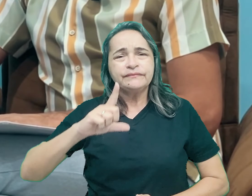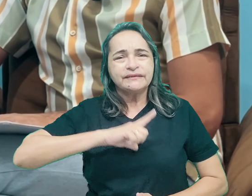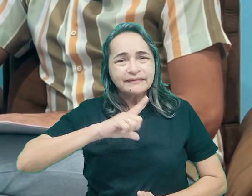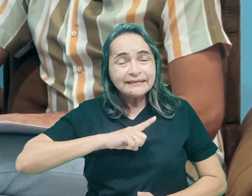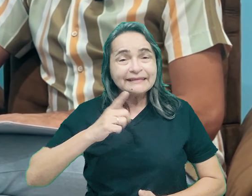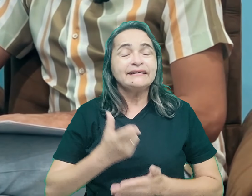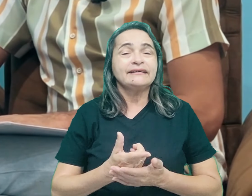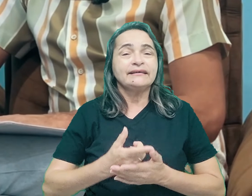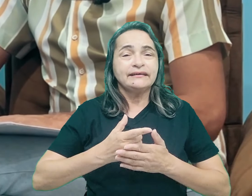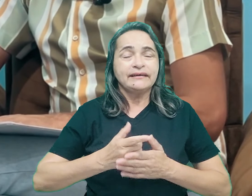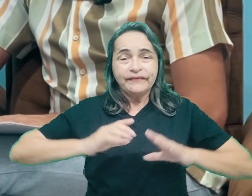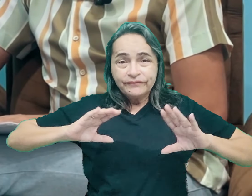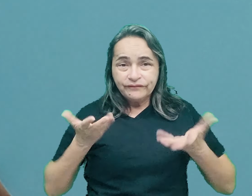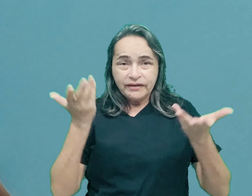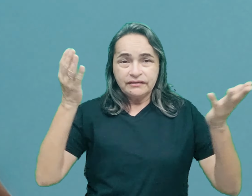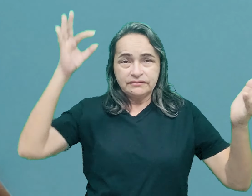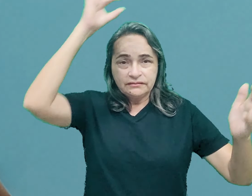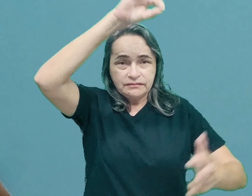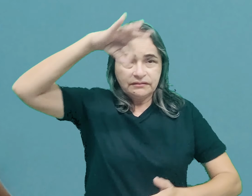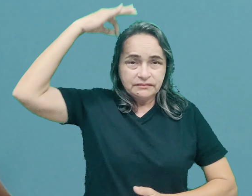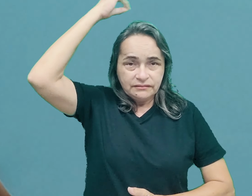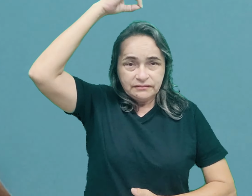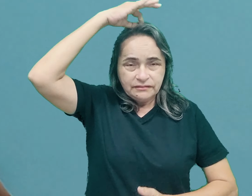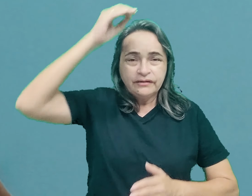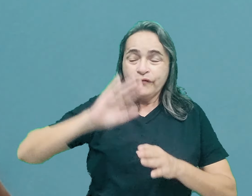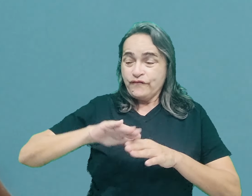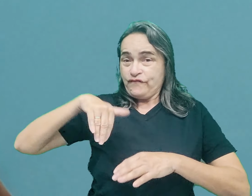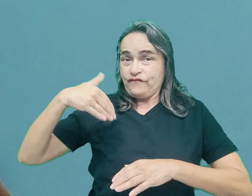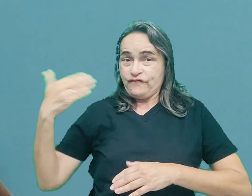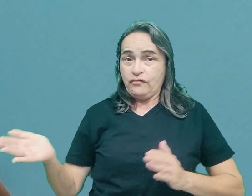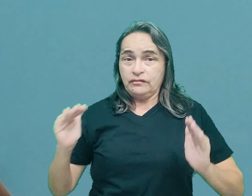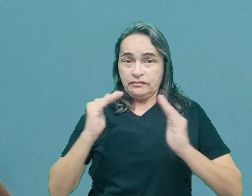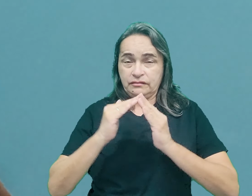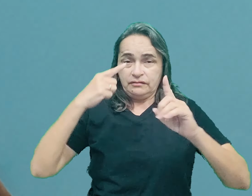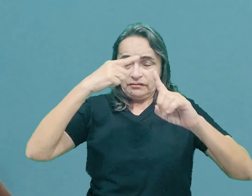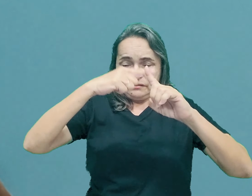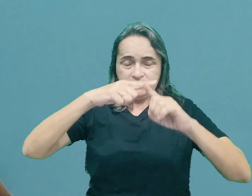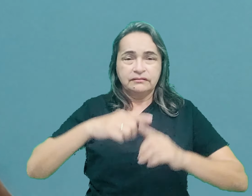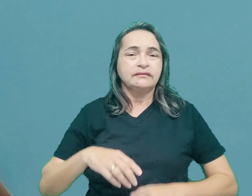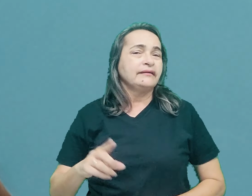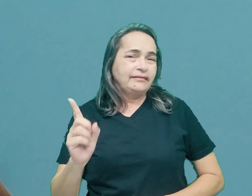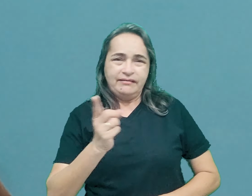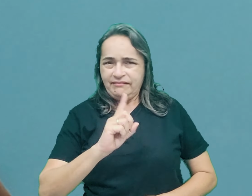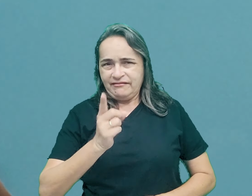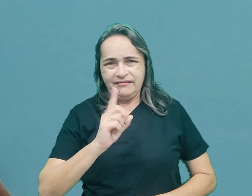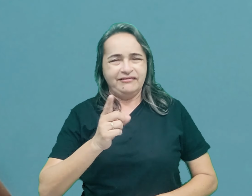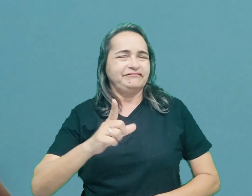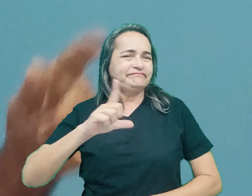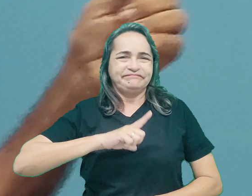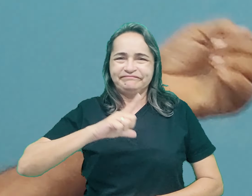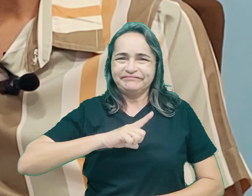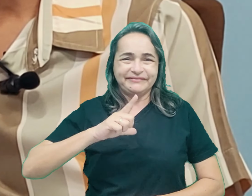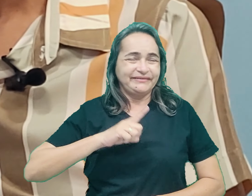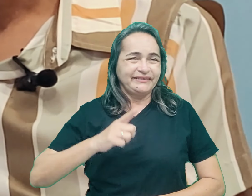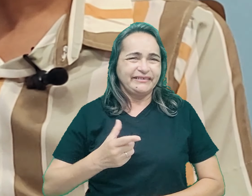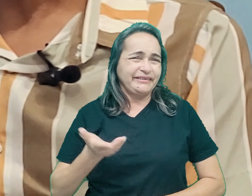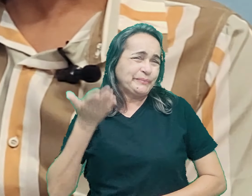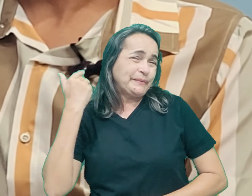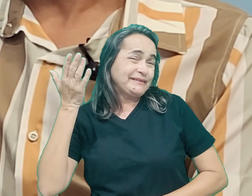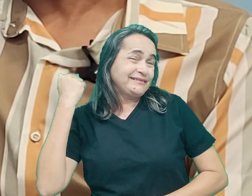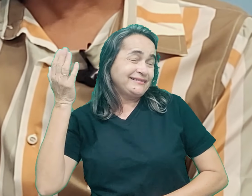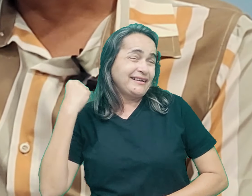do Divino fora da matriz? Não, a missa, muitas missas escaparam em tempo do Padre Pedro, não estava esse altar que eu estou falando. Festa